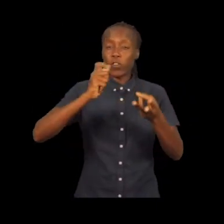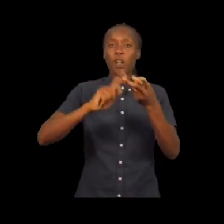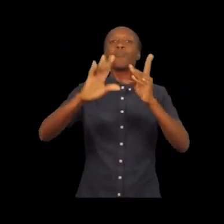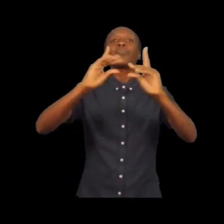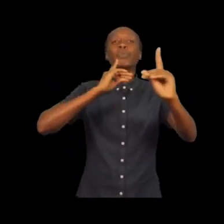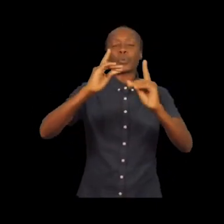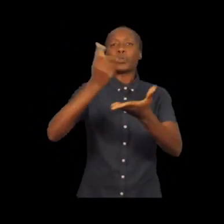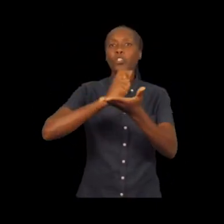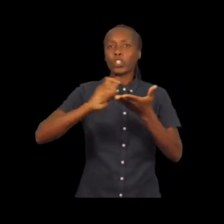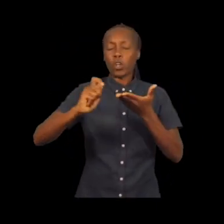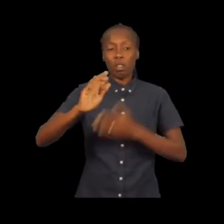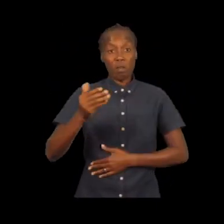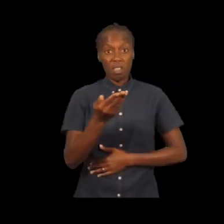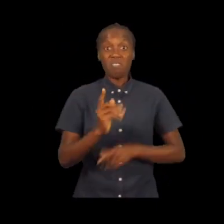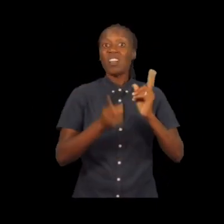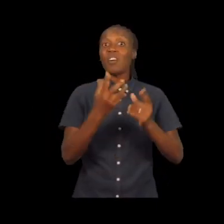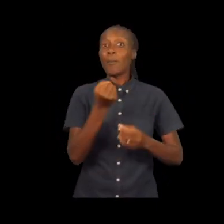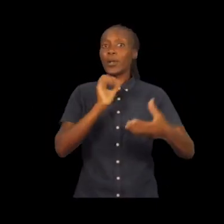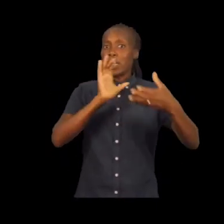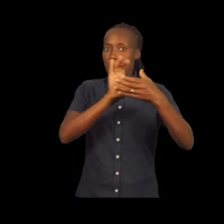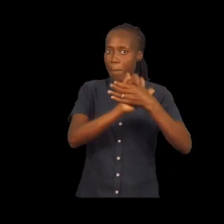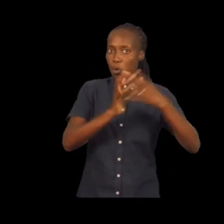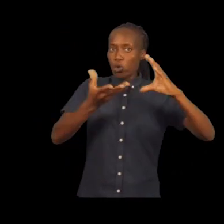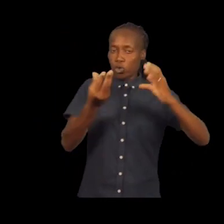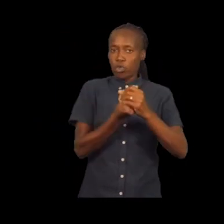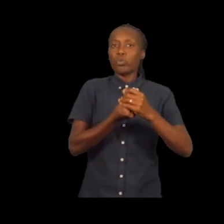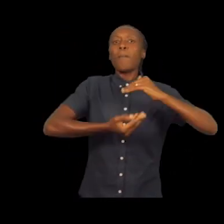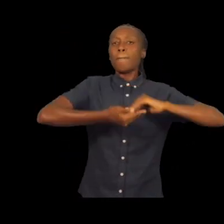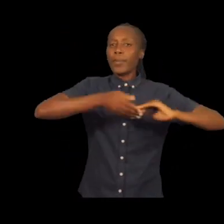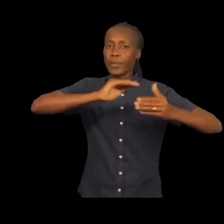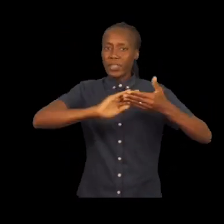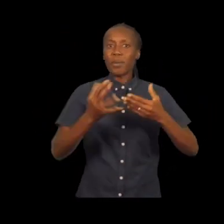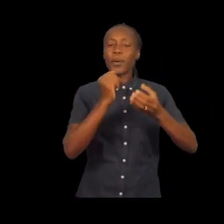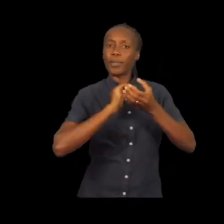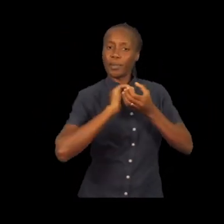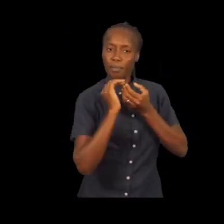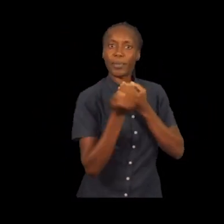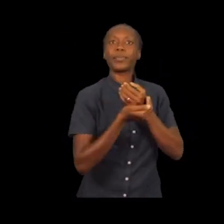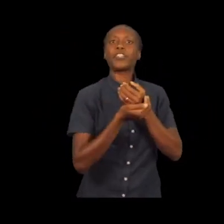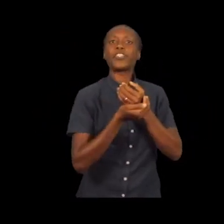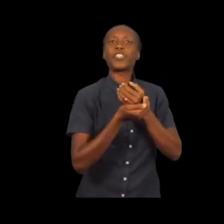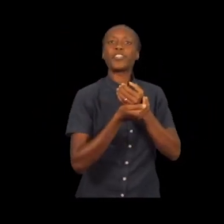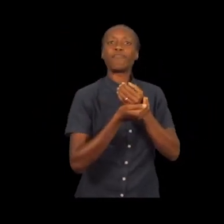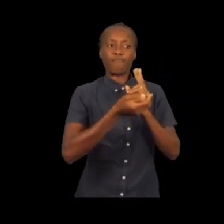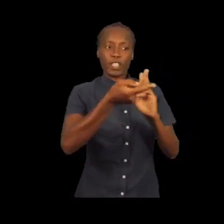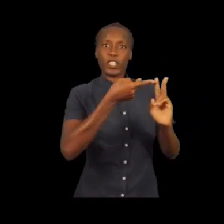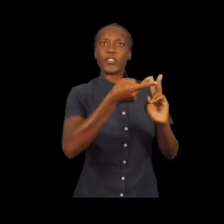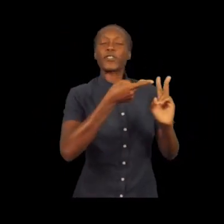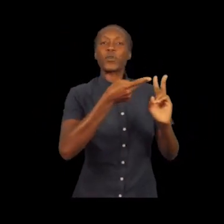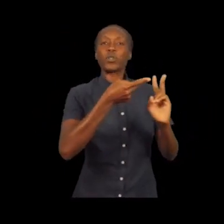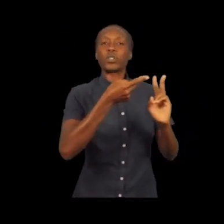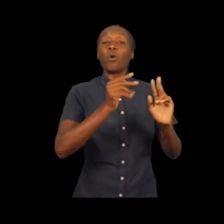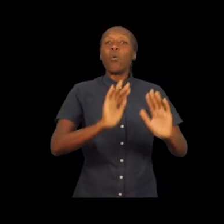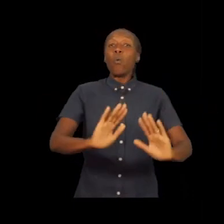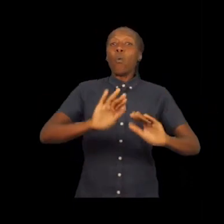ademais depois de submeter a denúncia eles têm de fazer chegar aos diretores distritais de educação um